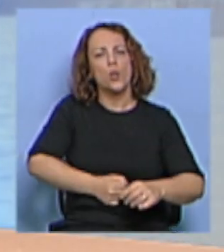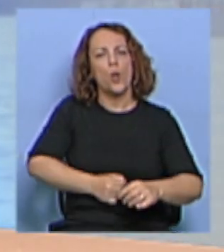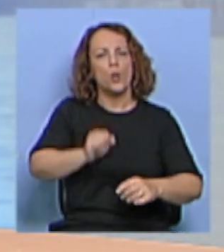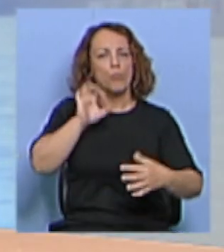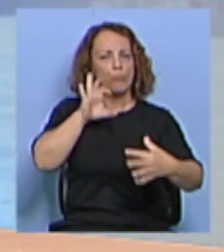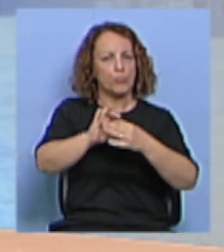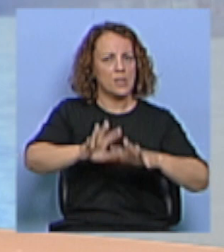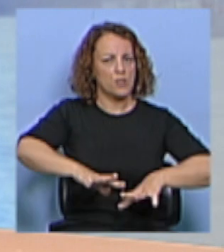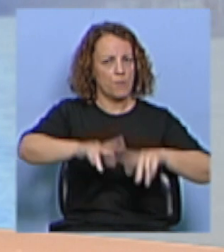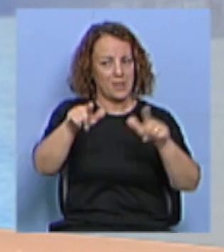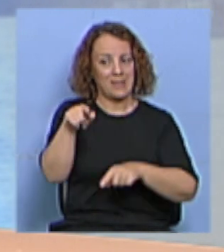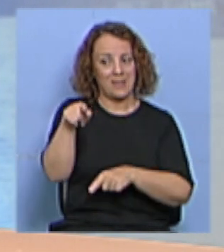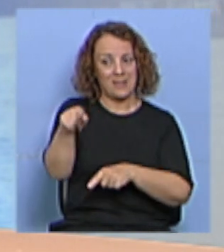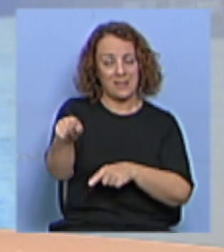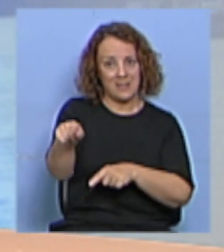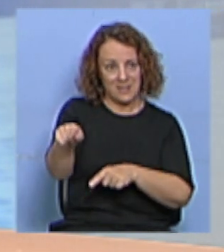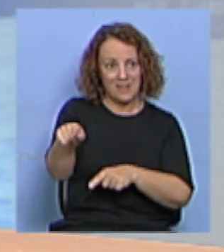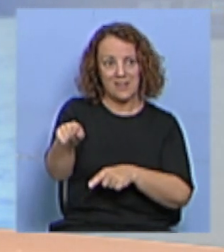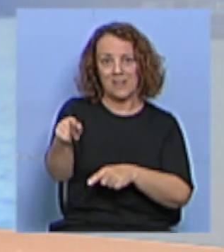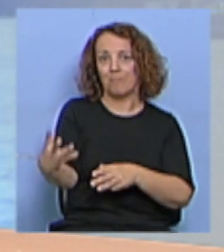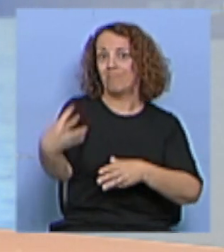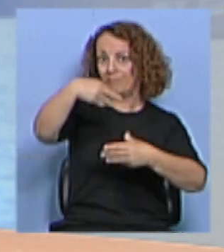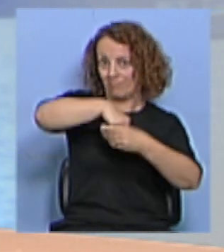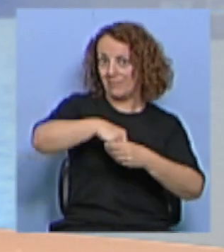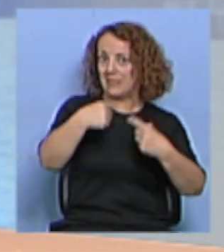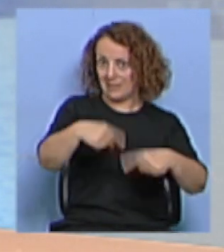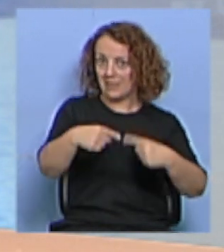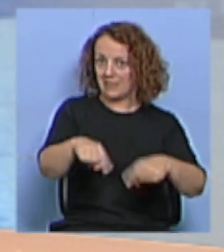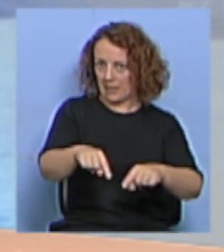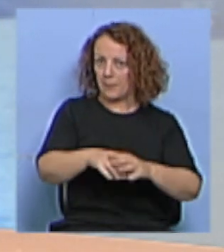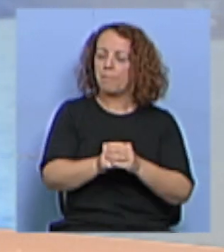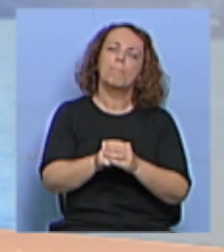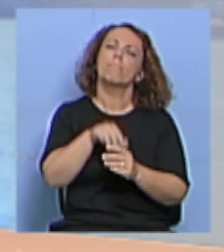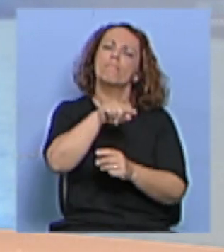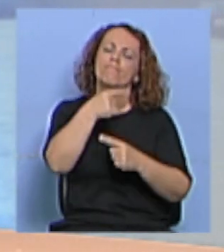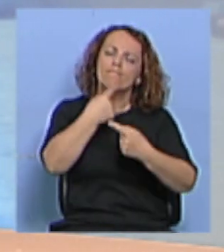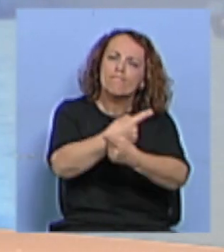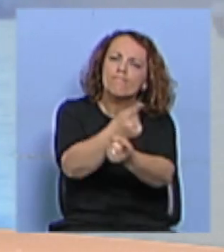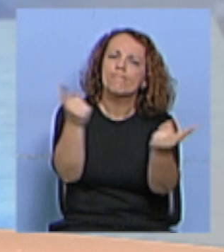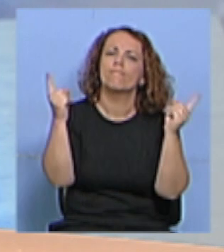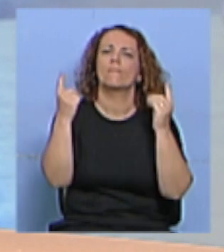qual a FEC se insere, que dá conta